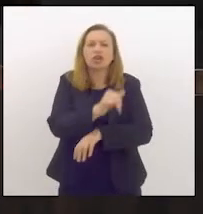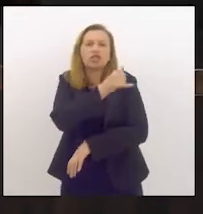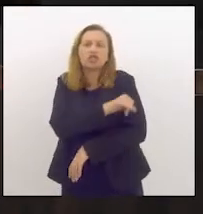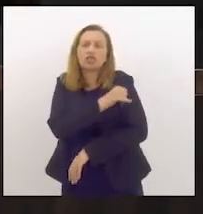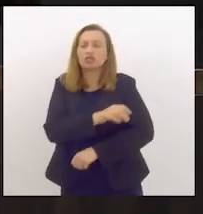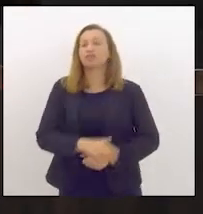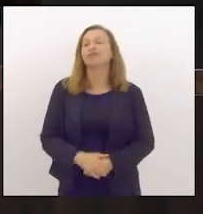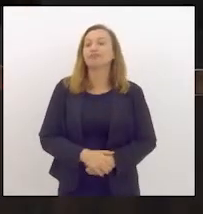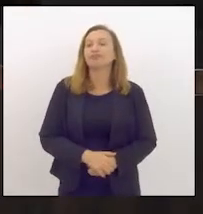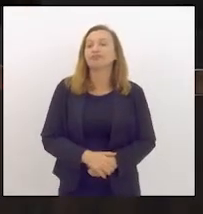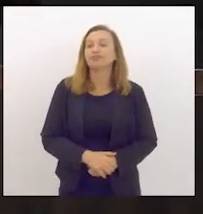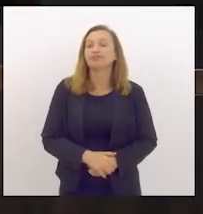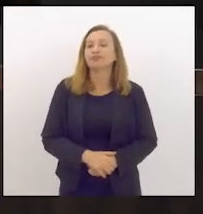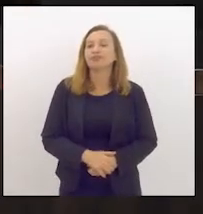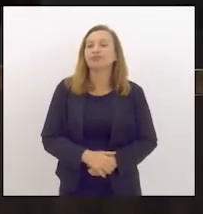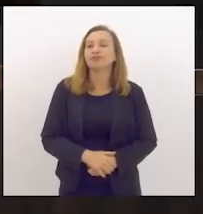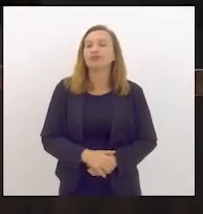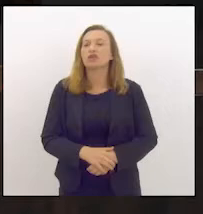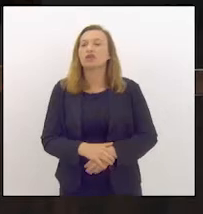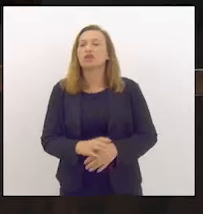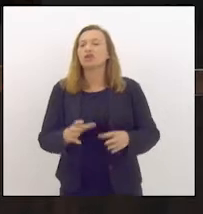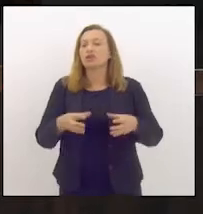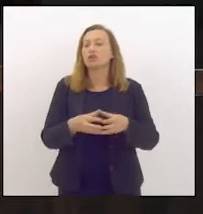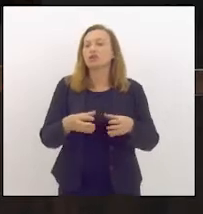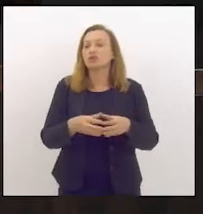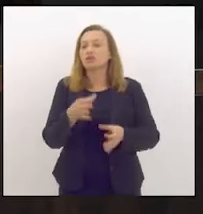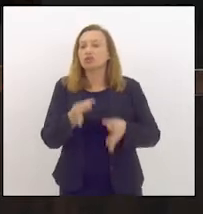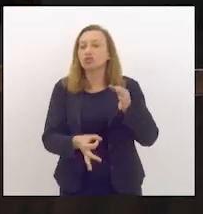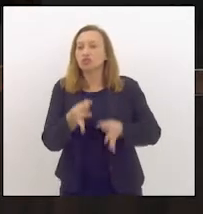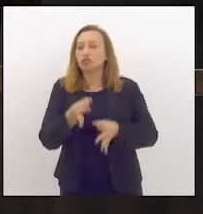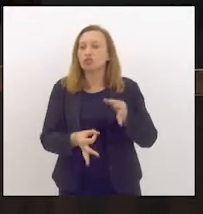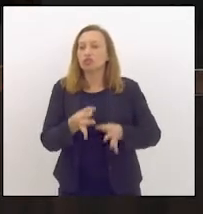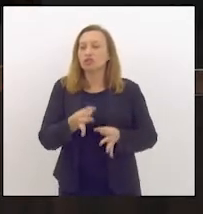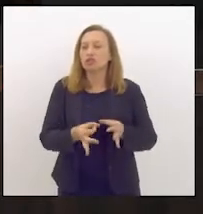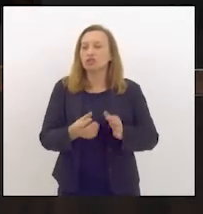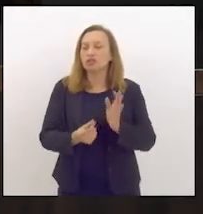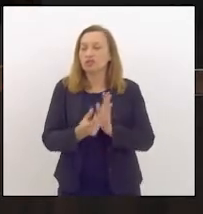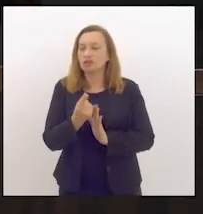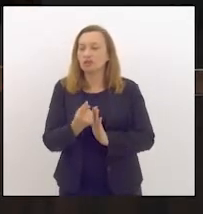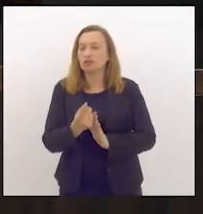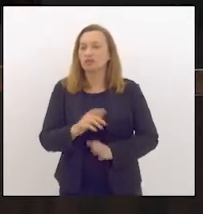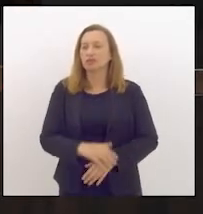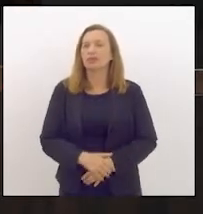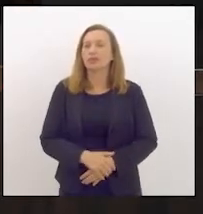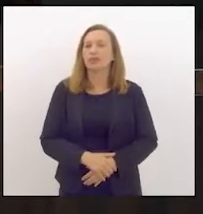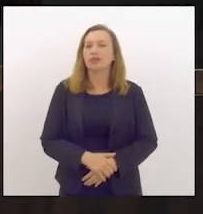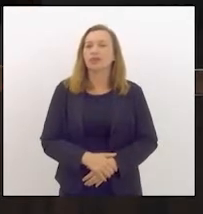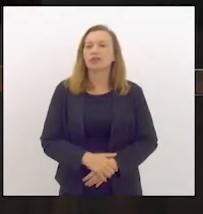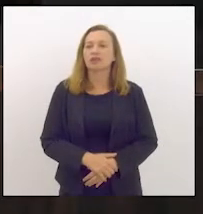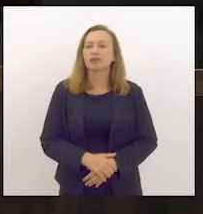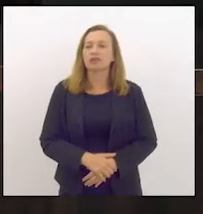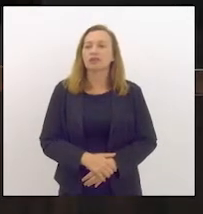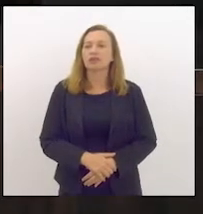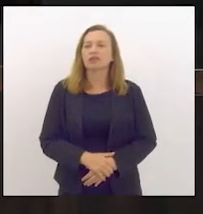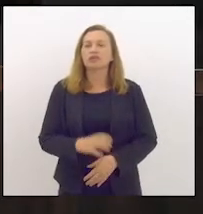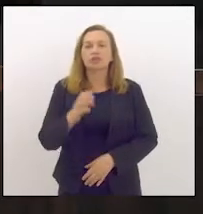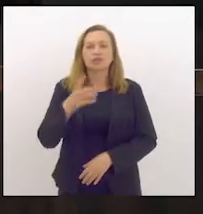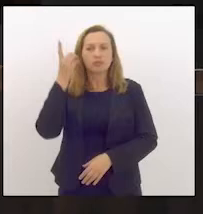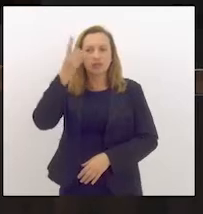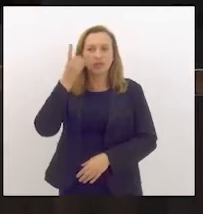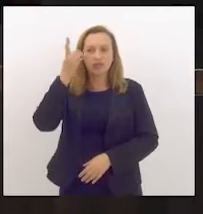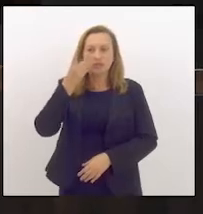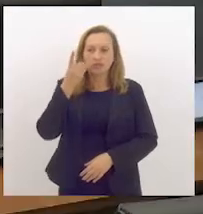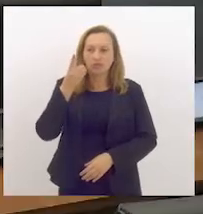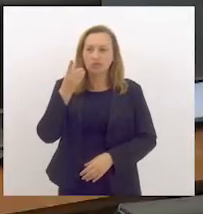pendente pareceres das comissões comissão justiça e esportes segurança pública e orçamento prévio parecer pela comissão de seleção Justiça Deputado